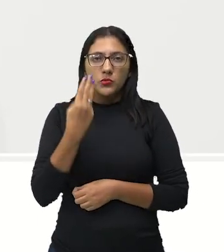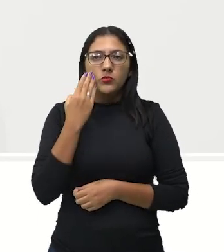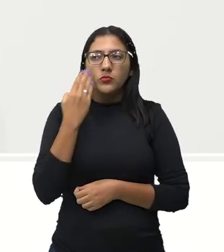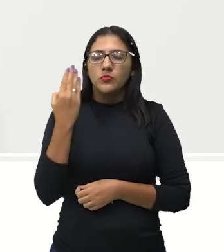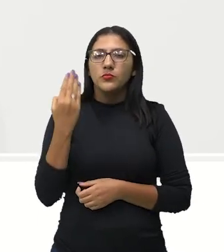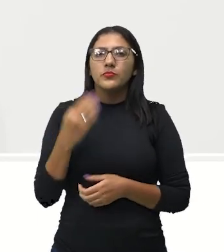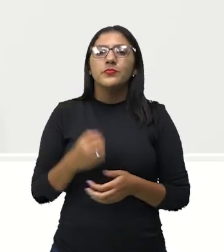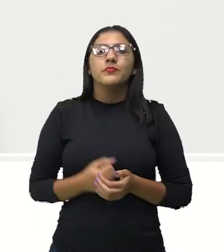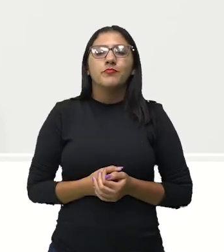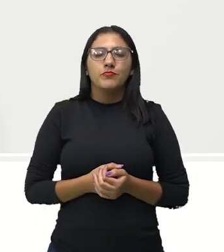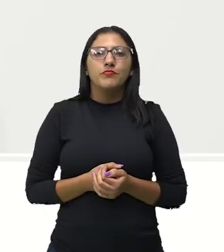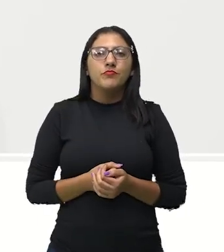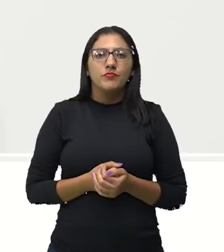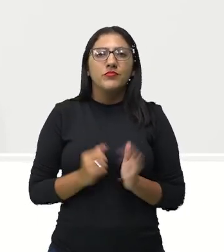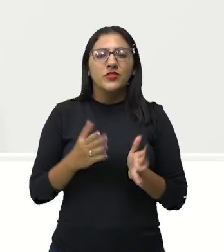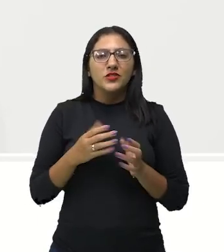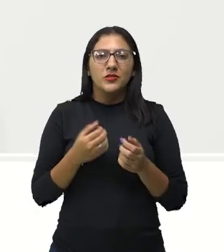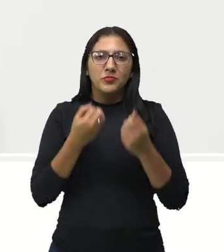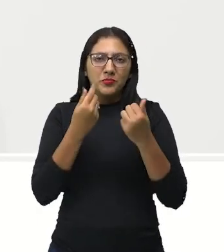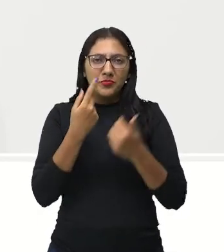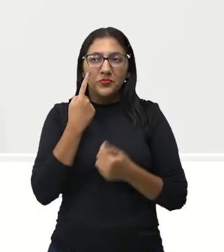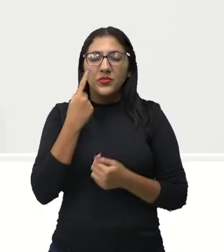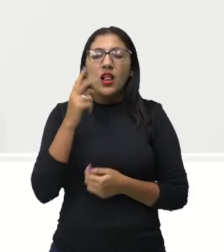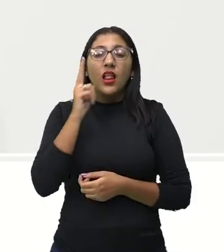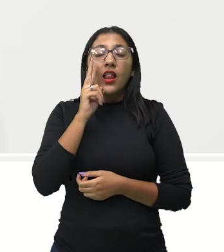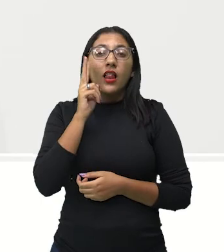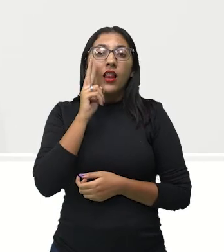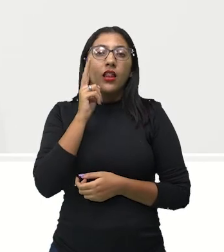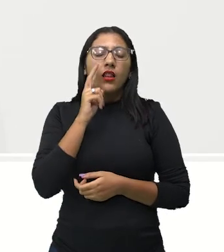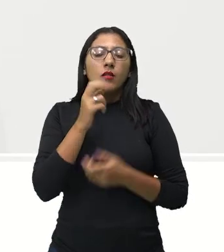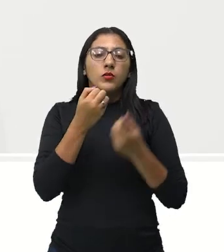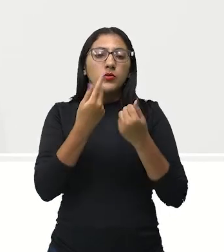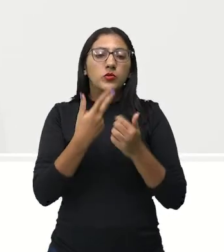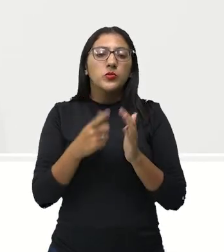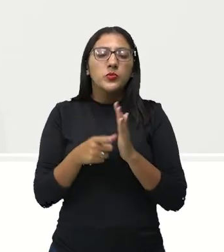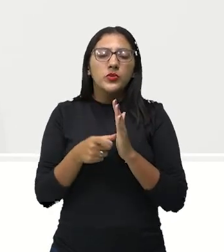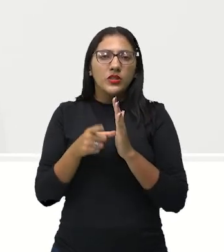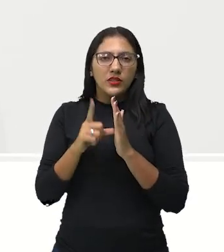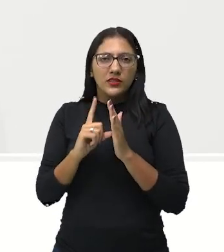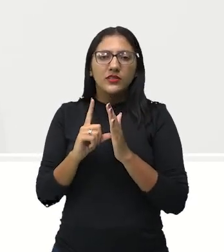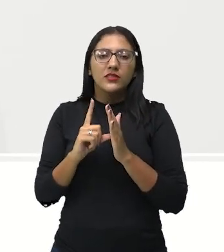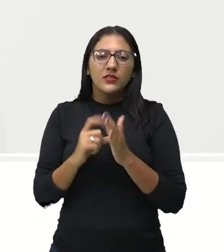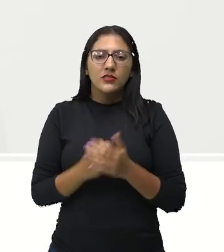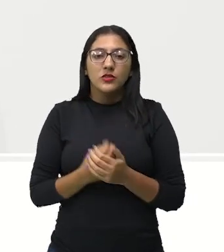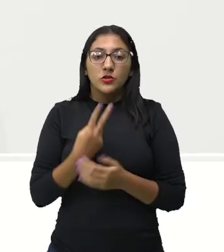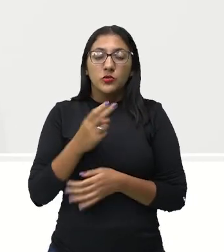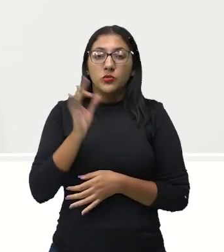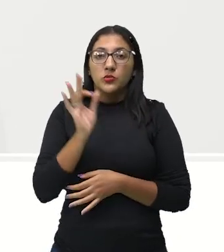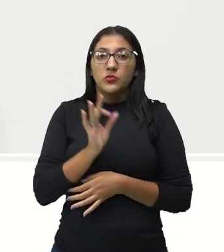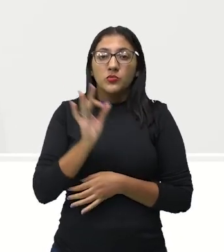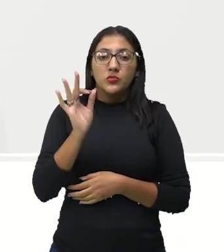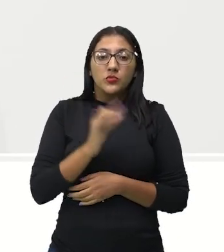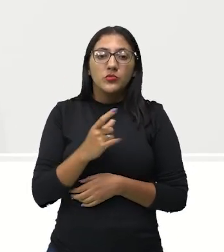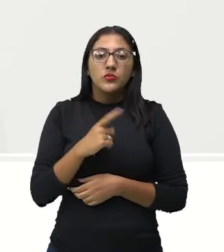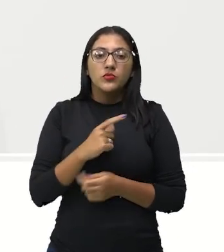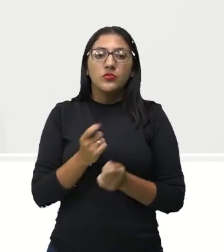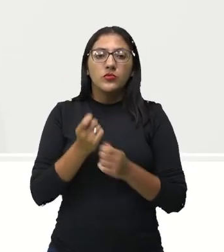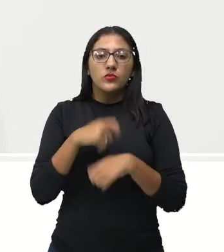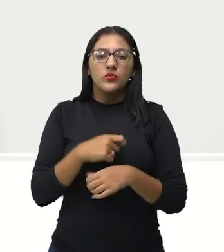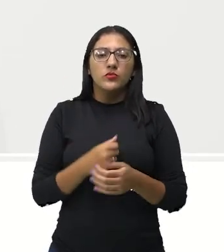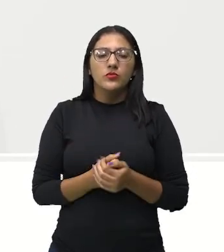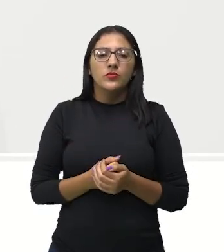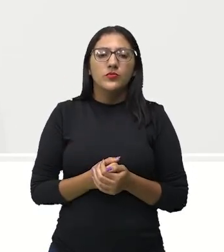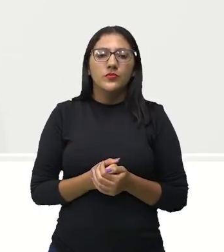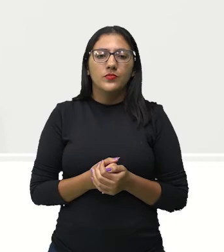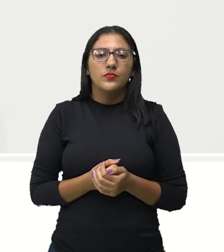Pronto. Dito isto, ó, lembra que o professor Paulo falou para você que 2% a gente